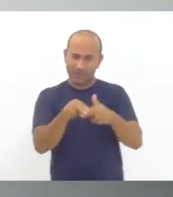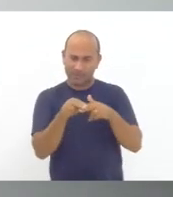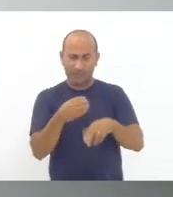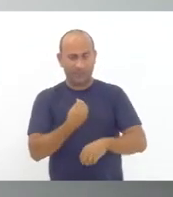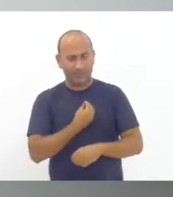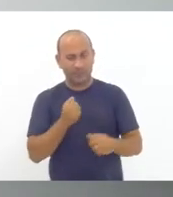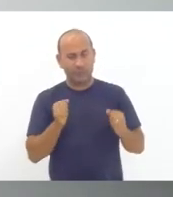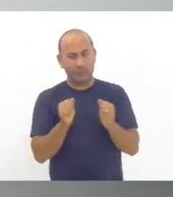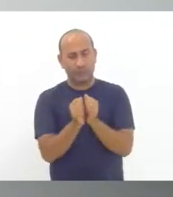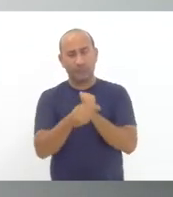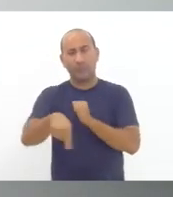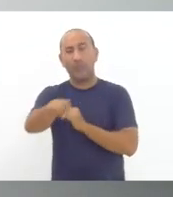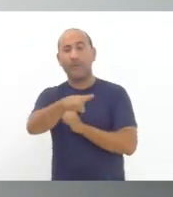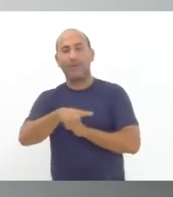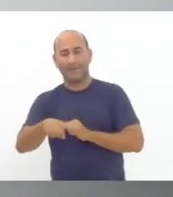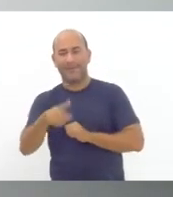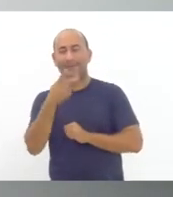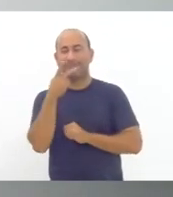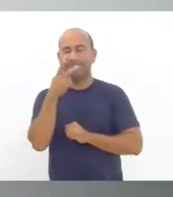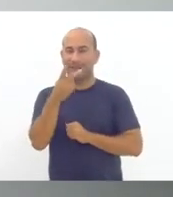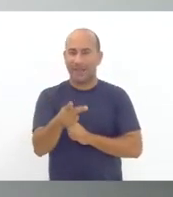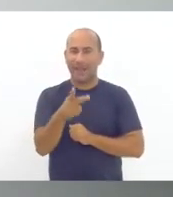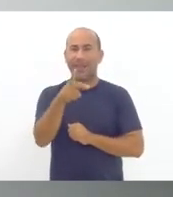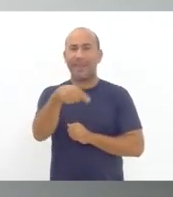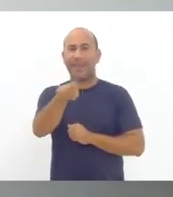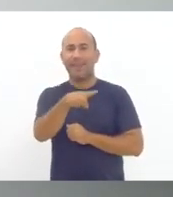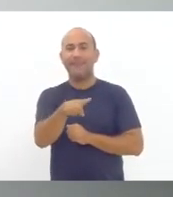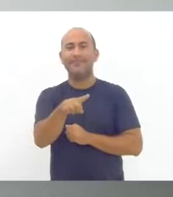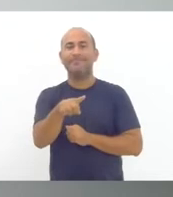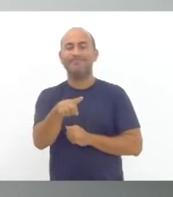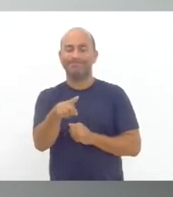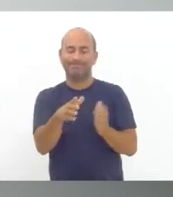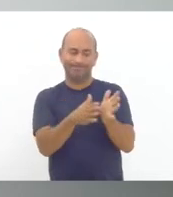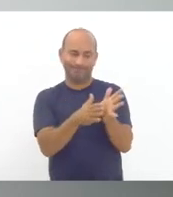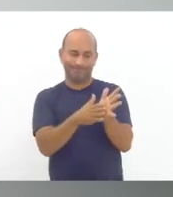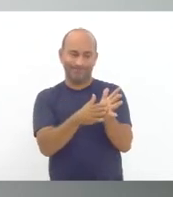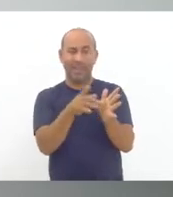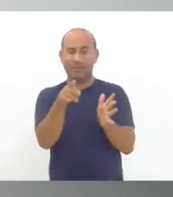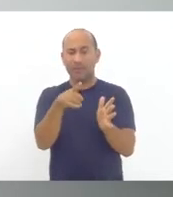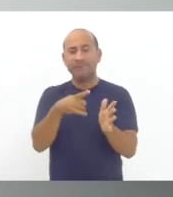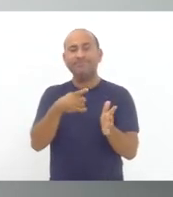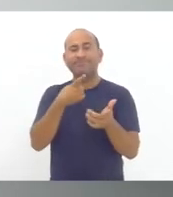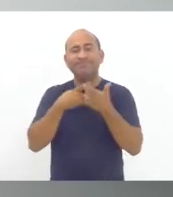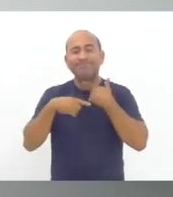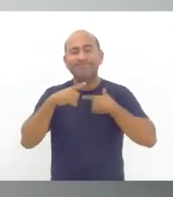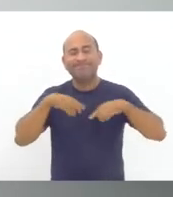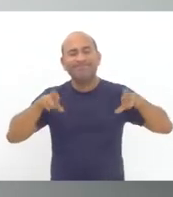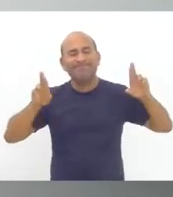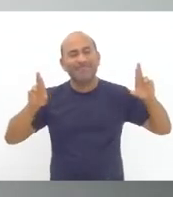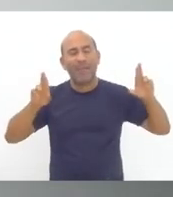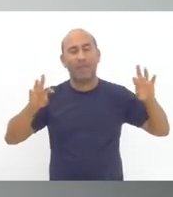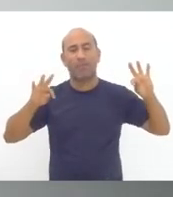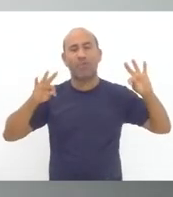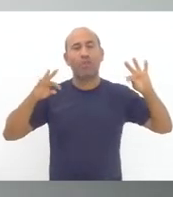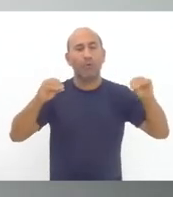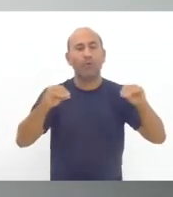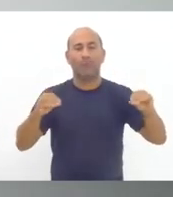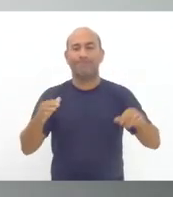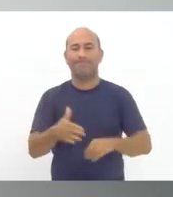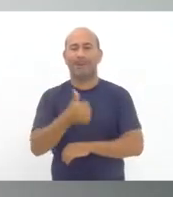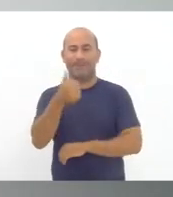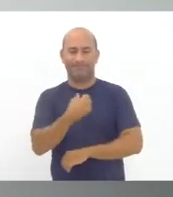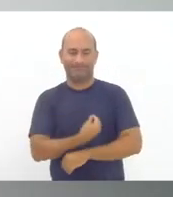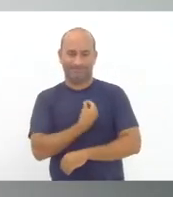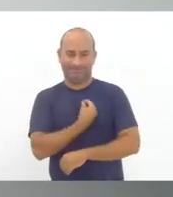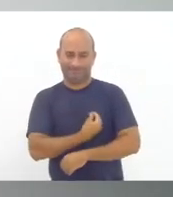de uma forma muito próxima e dizer ele muito merecedorável desejo para você tudo de melhor nessa vida tudo mesmo